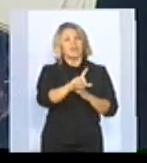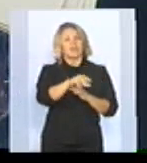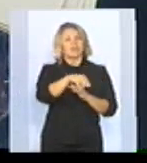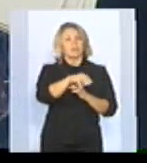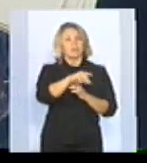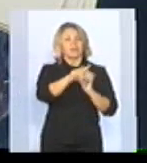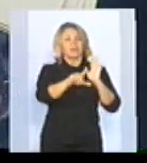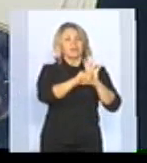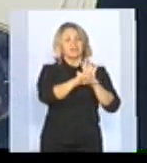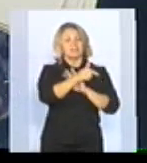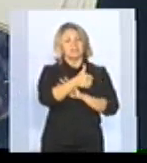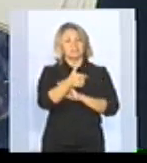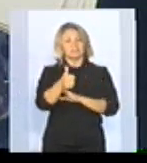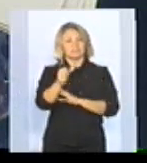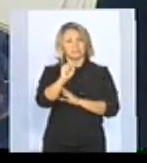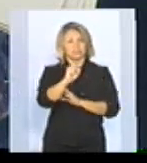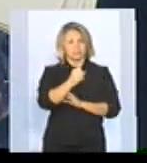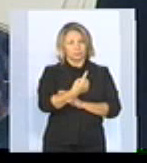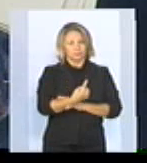seus objetivos